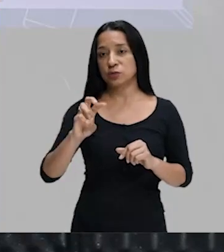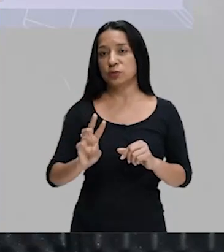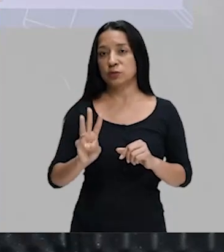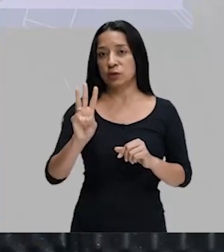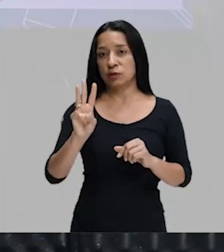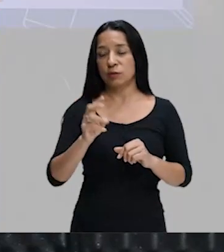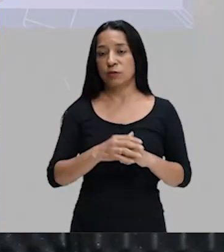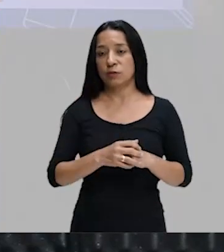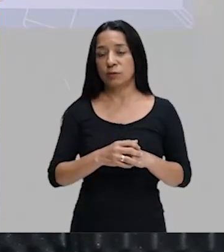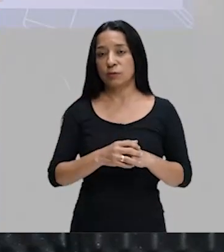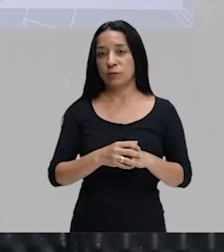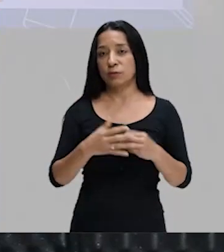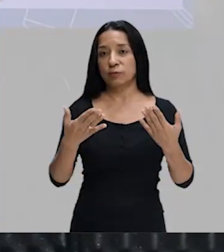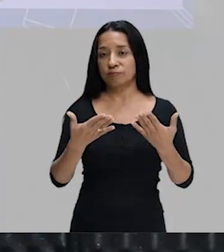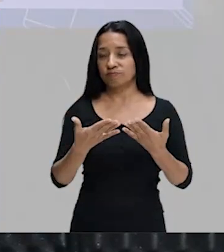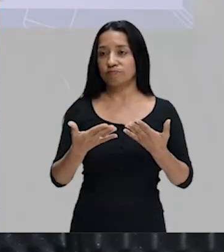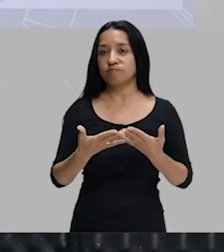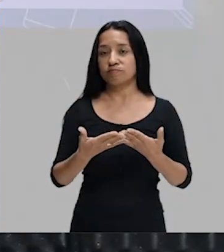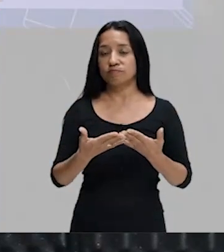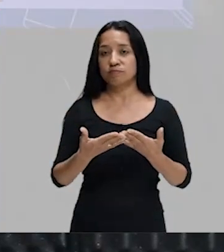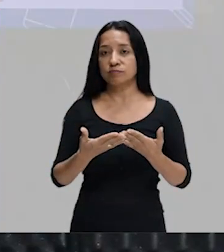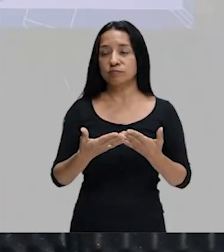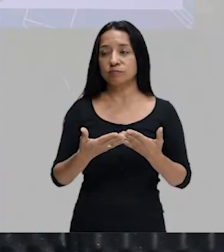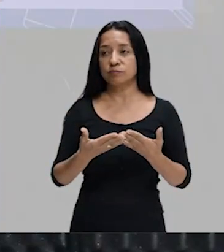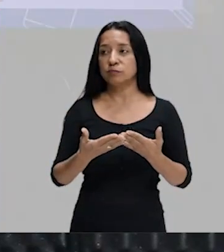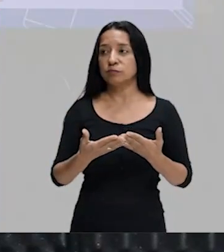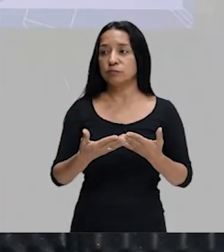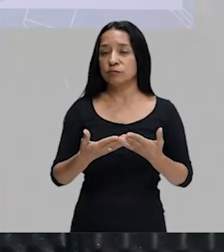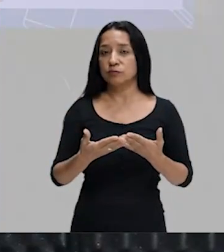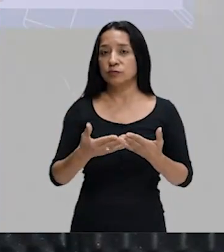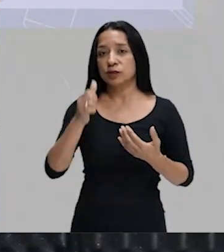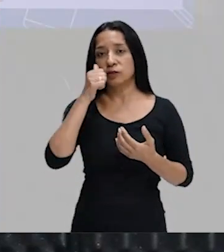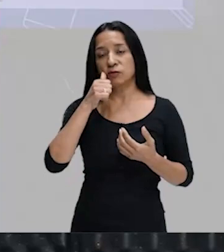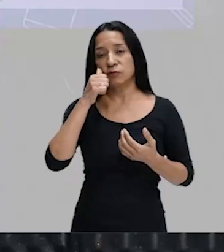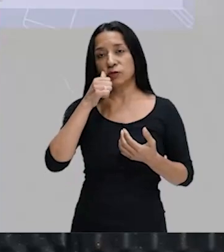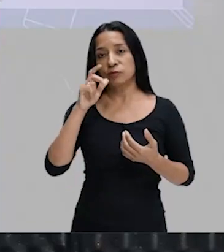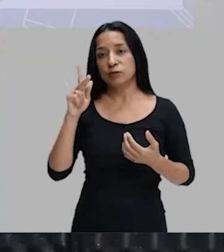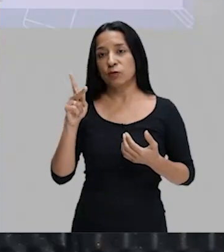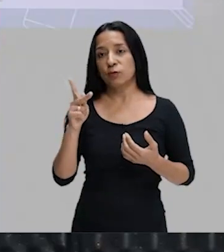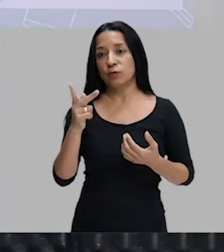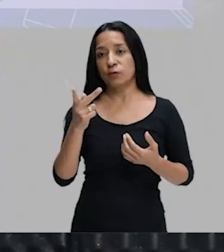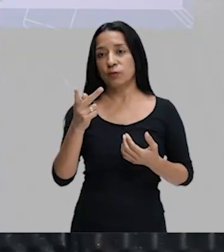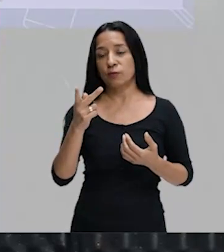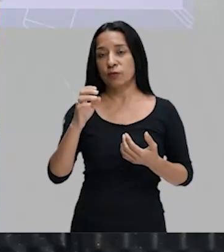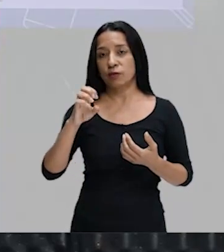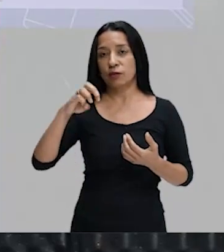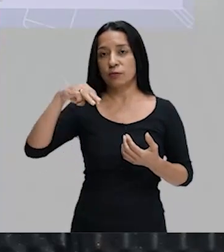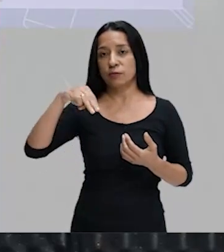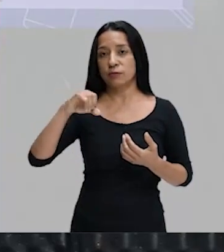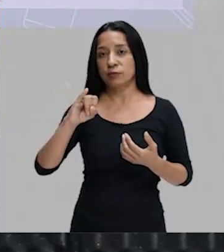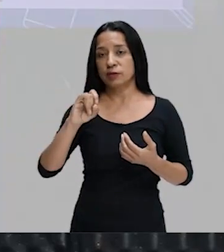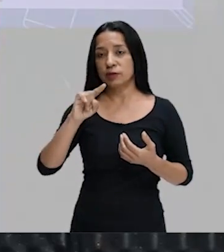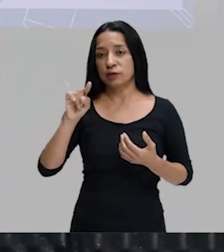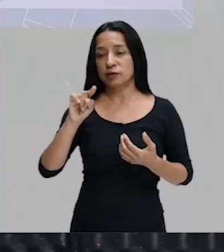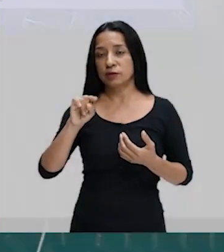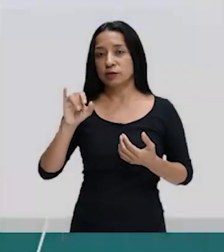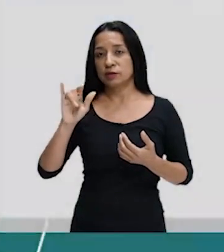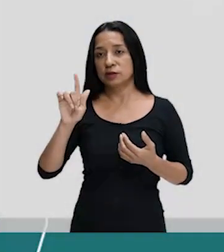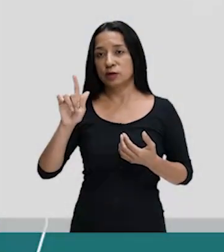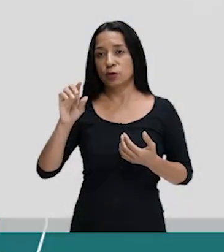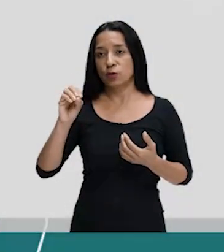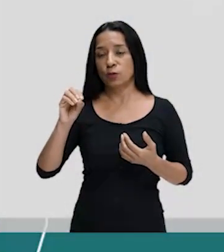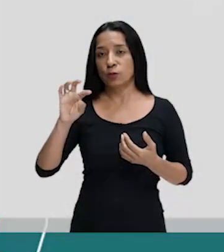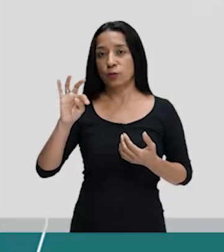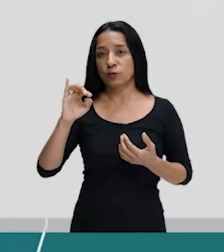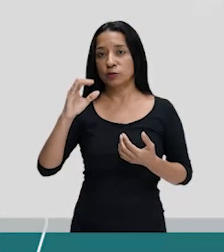tá? Nesse caso, as fêmeas, elas são hemizigóticas, tá? Ou seja, elas só